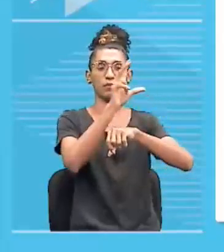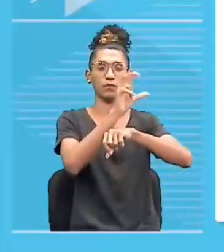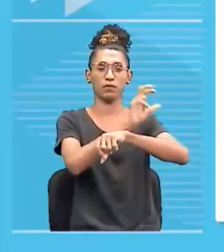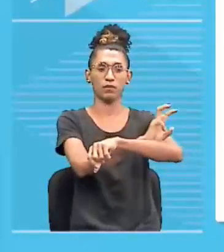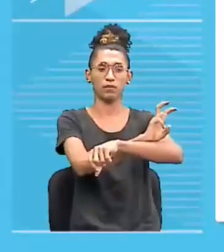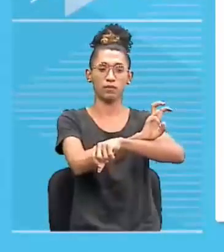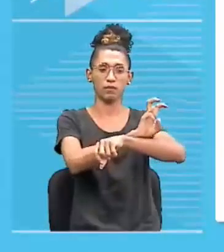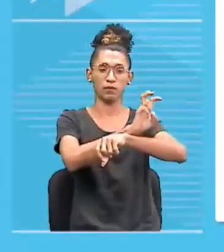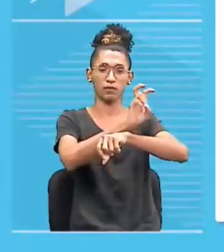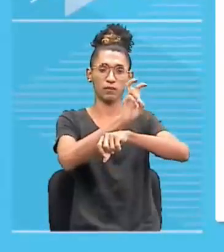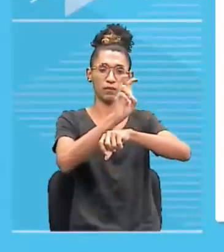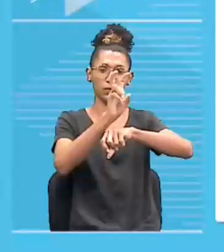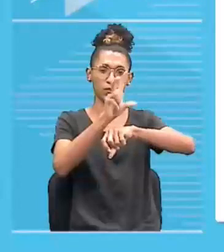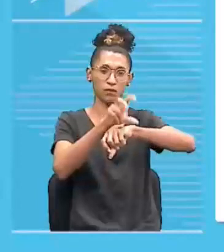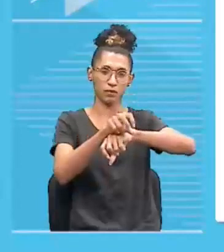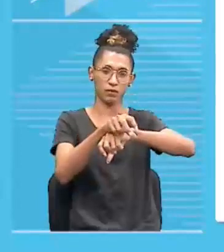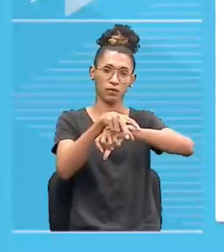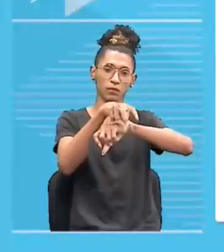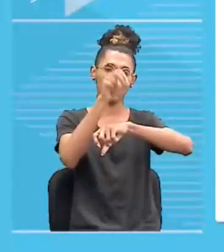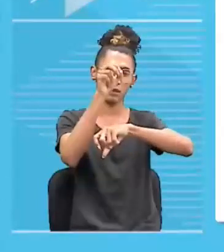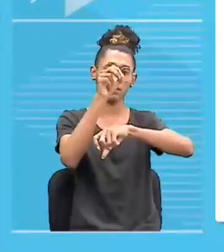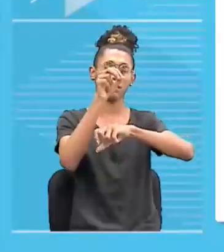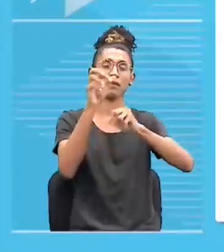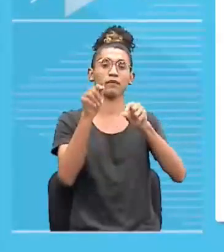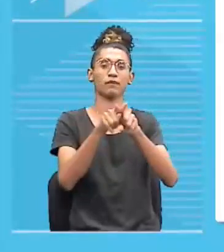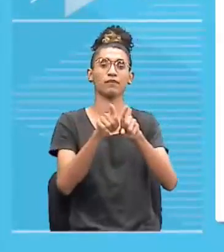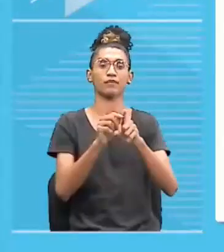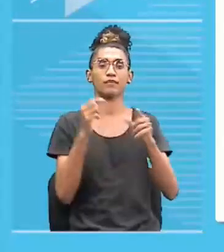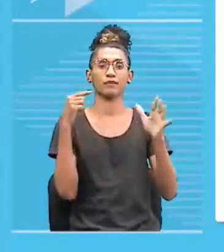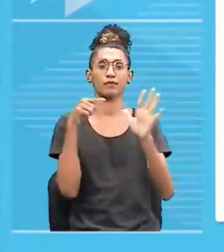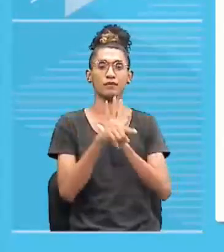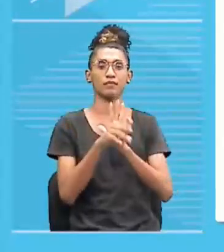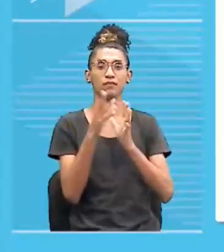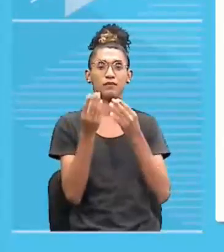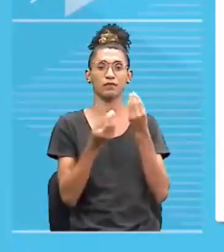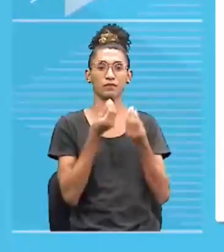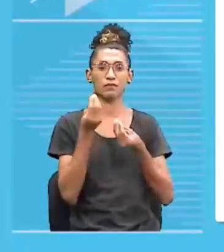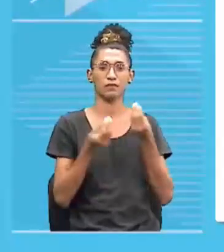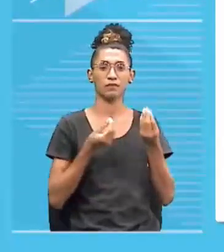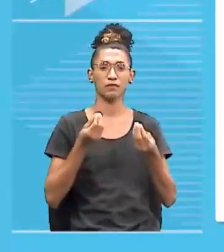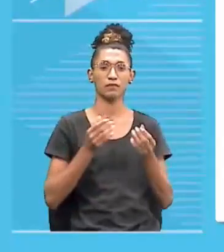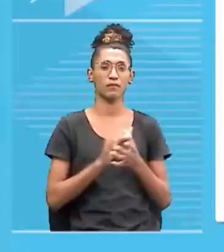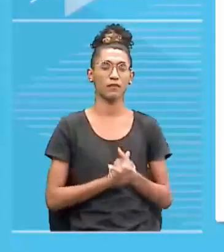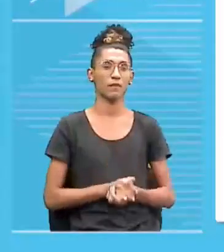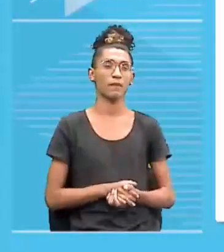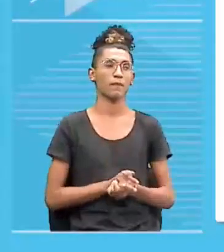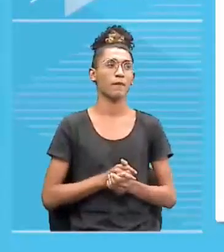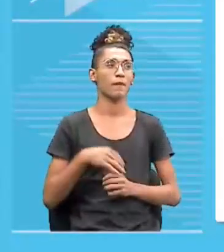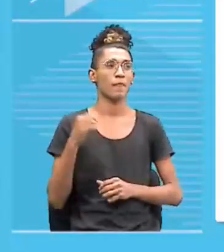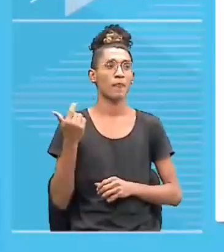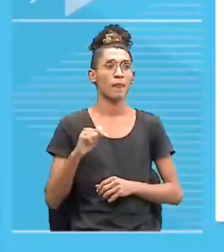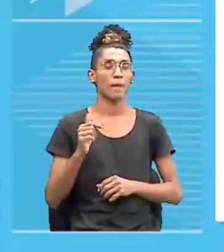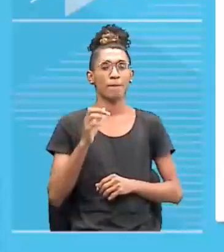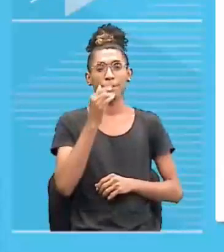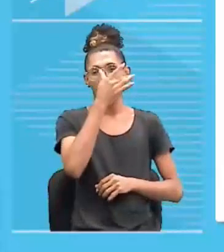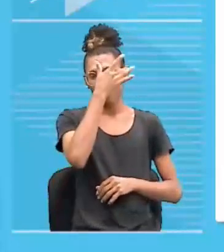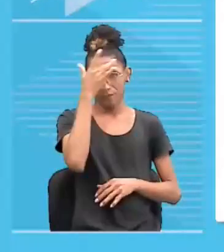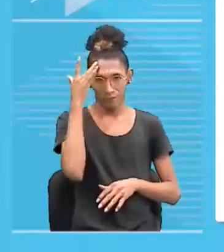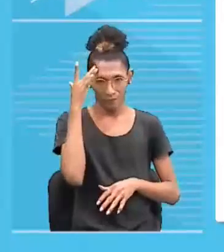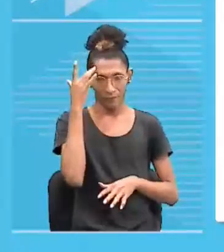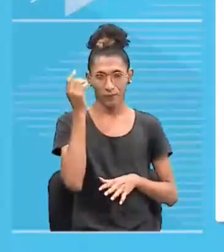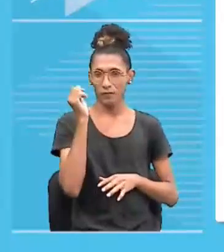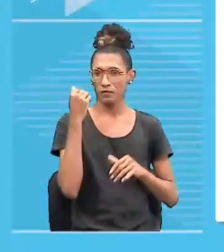automatizado. E aí você fica se perguntando, quer dizer que não existem mais